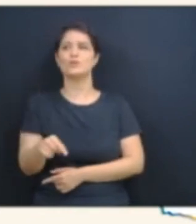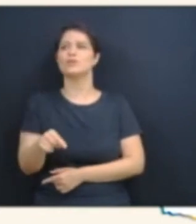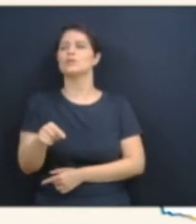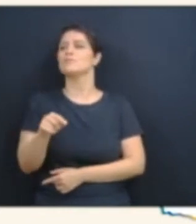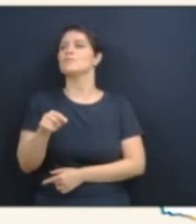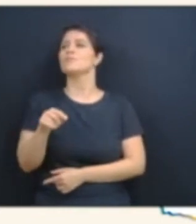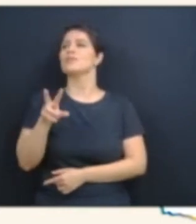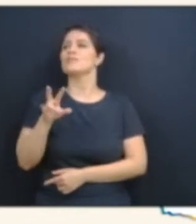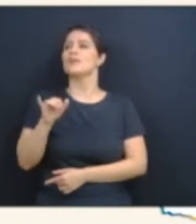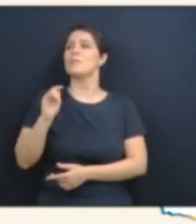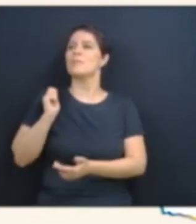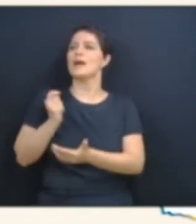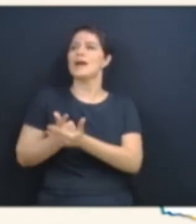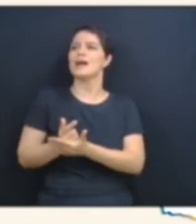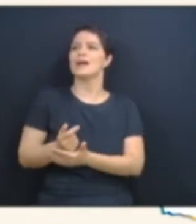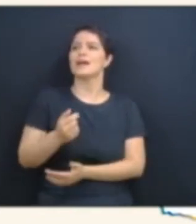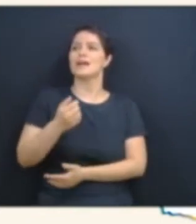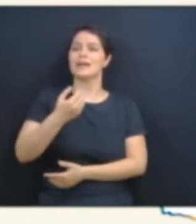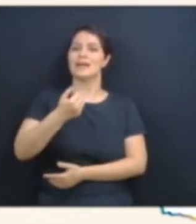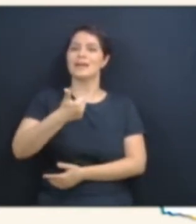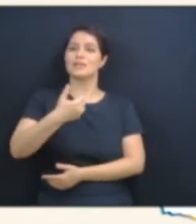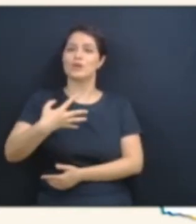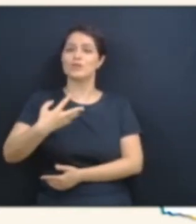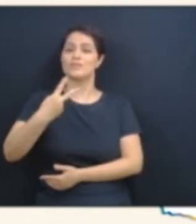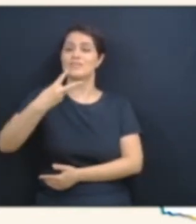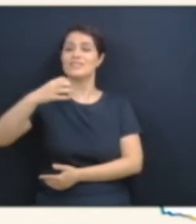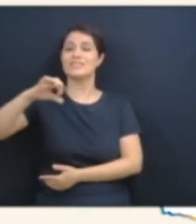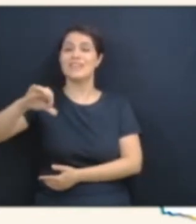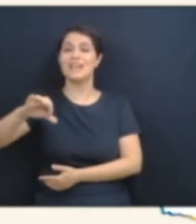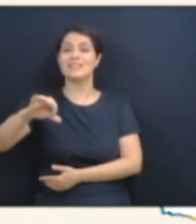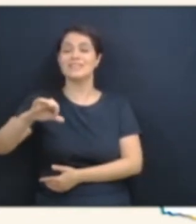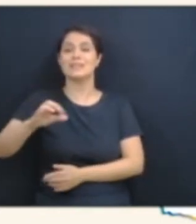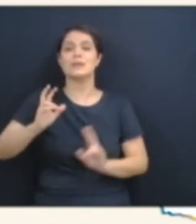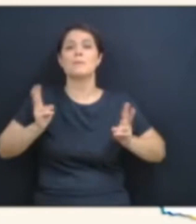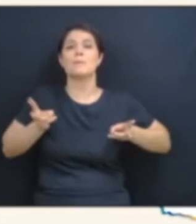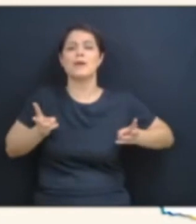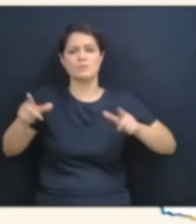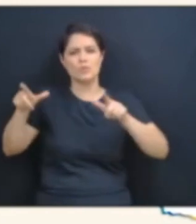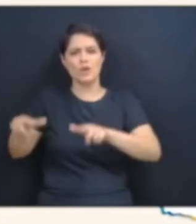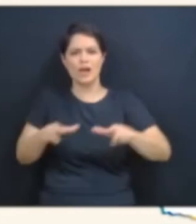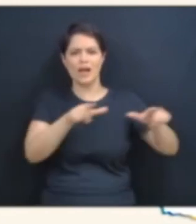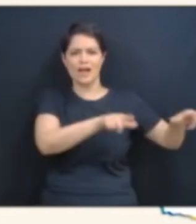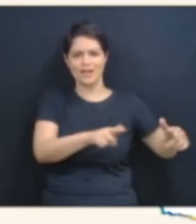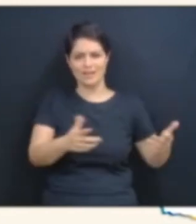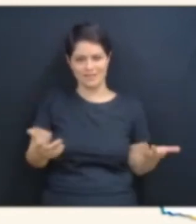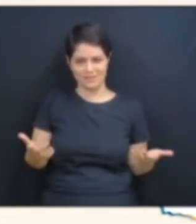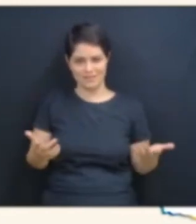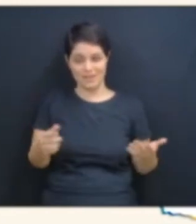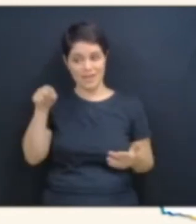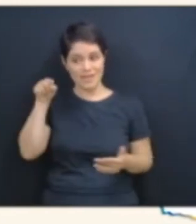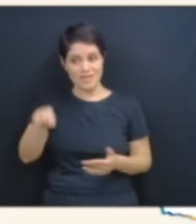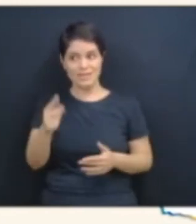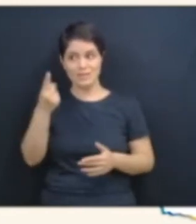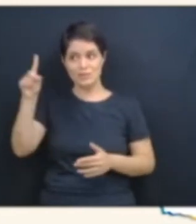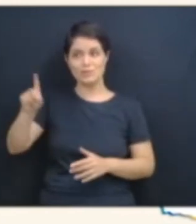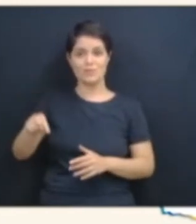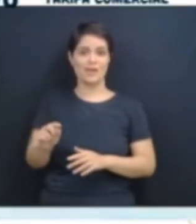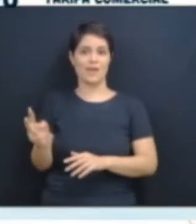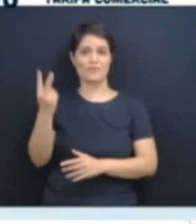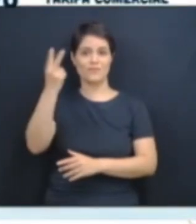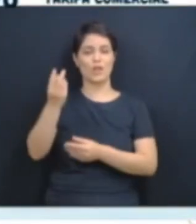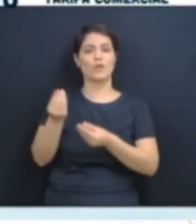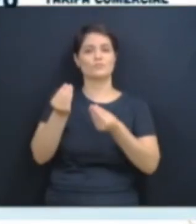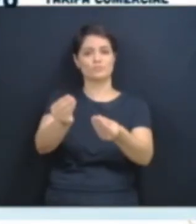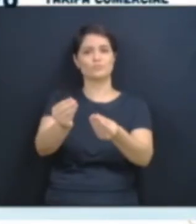614,23 para andar nesse lote. Isso é o preço que vai para o edital de verdade. Mas o que a gente está vendo na